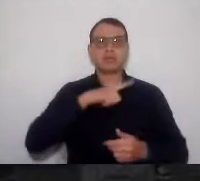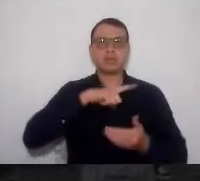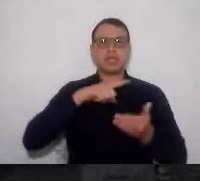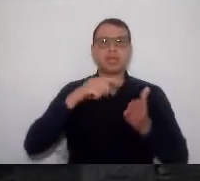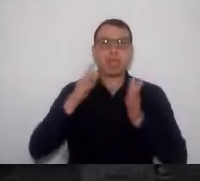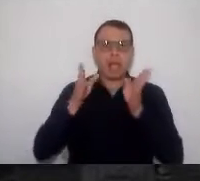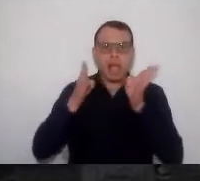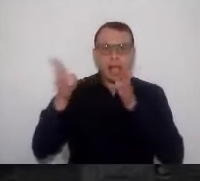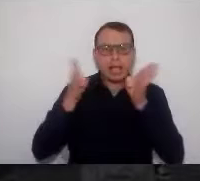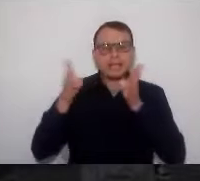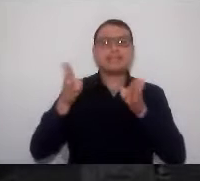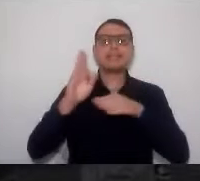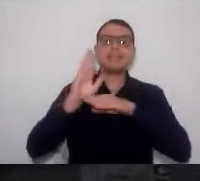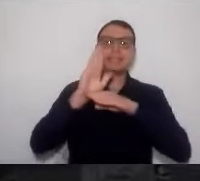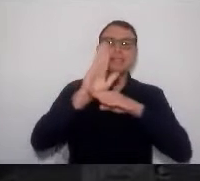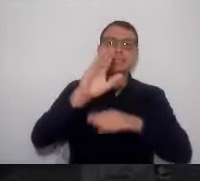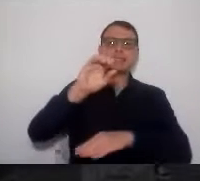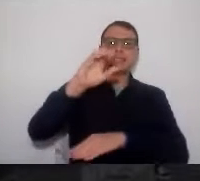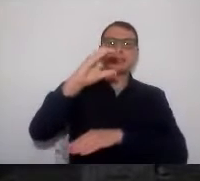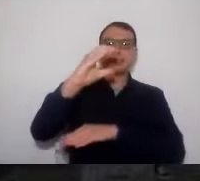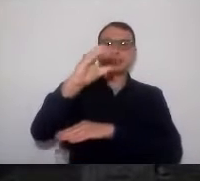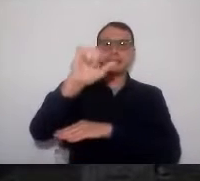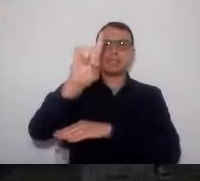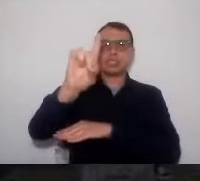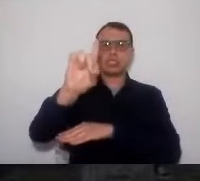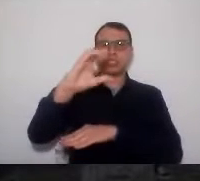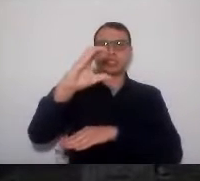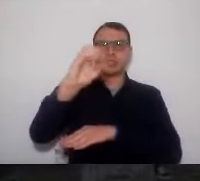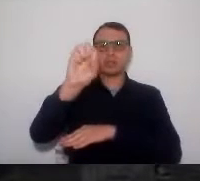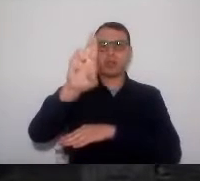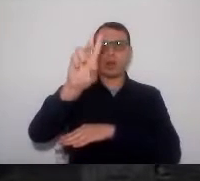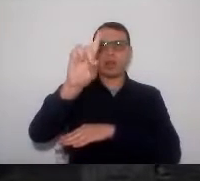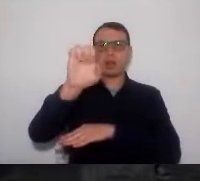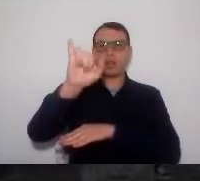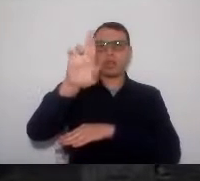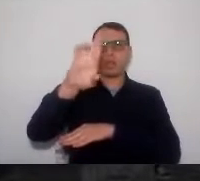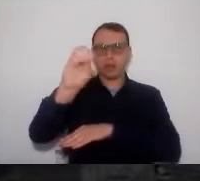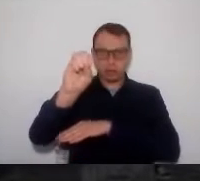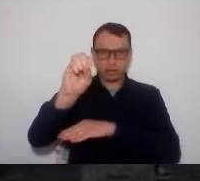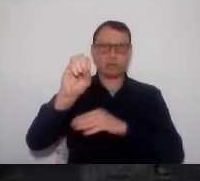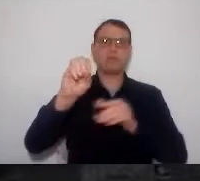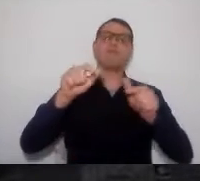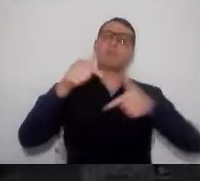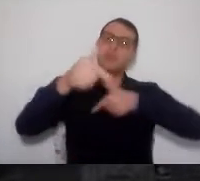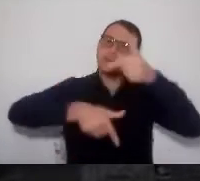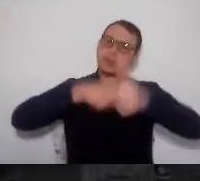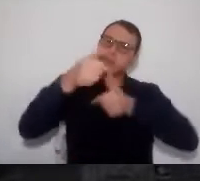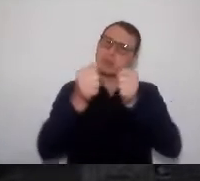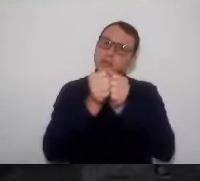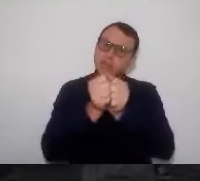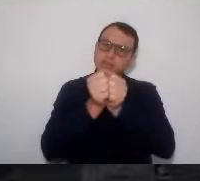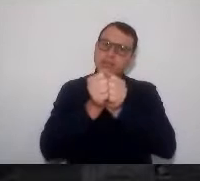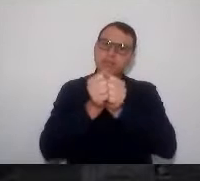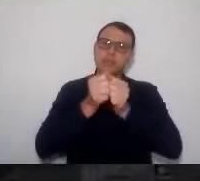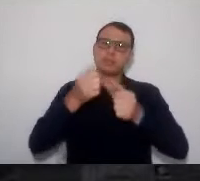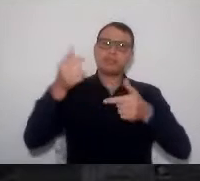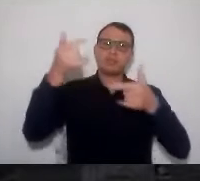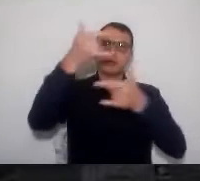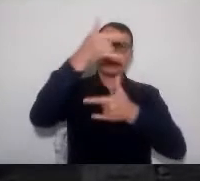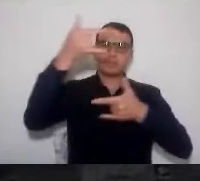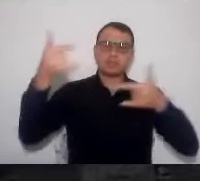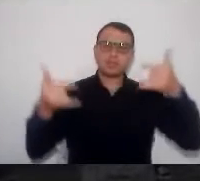do Cid Cordeiro, que vai estar no segundo bloco trabalhando conosco aí, a